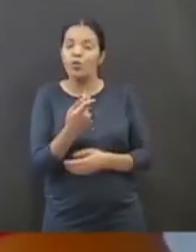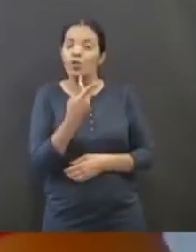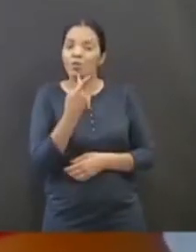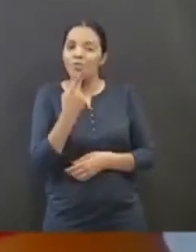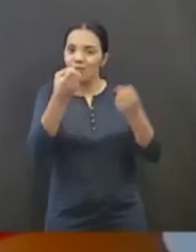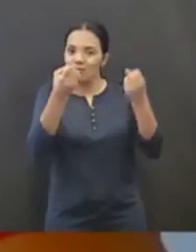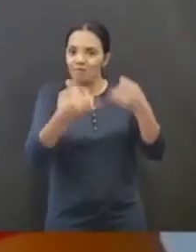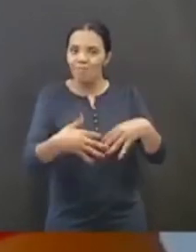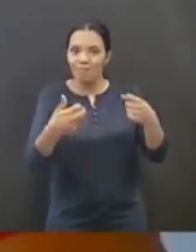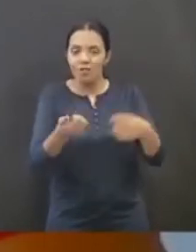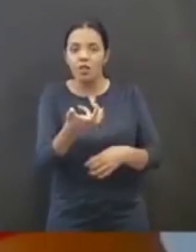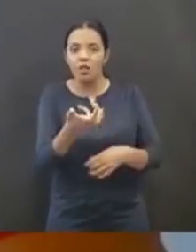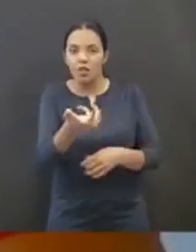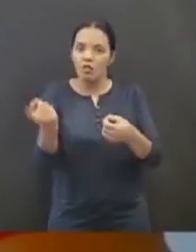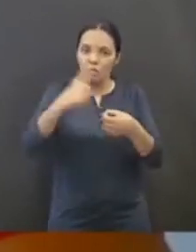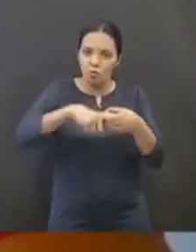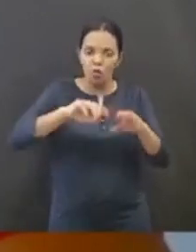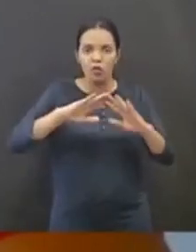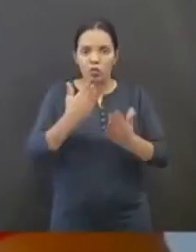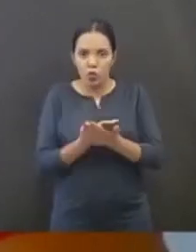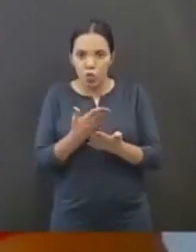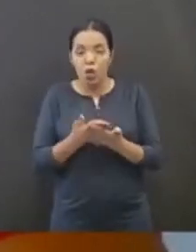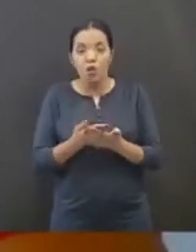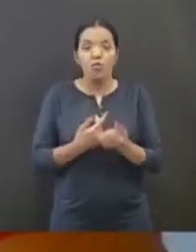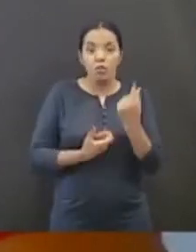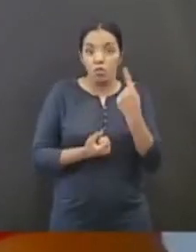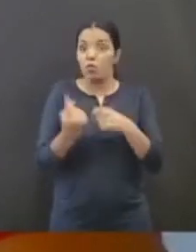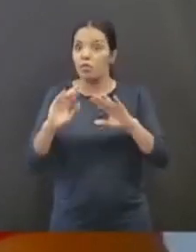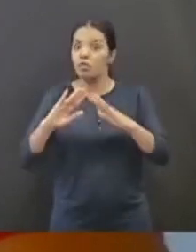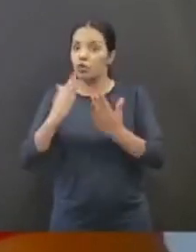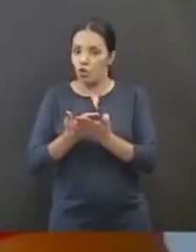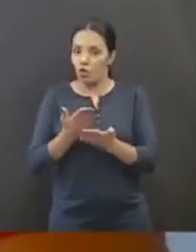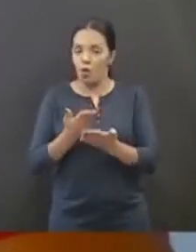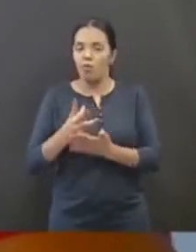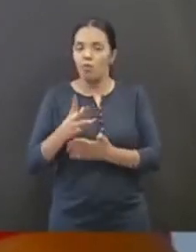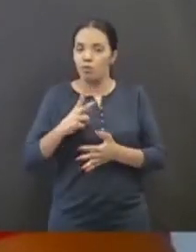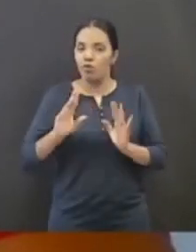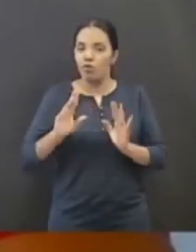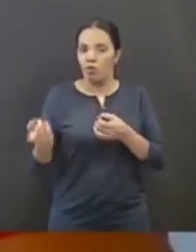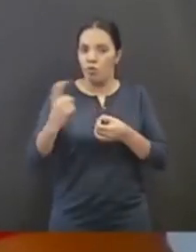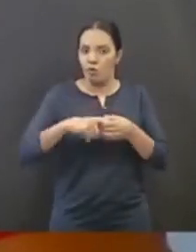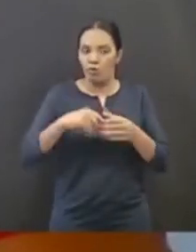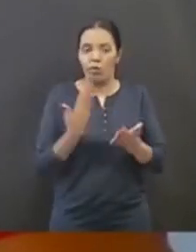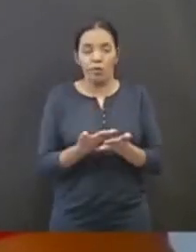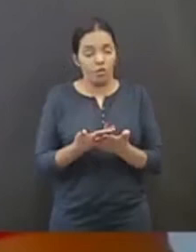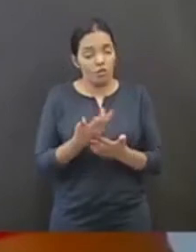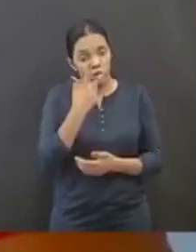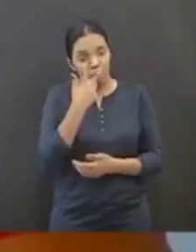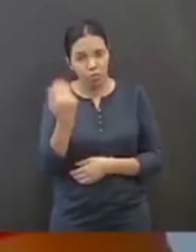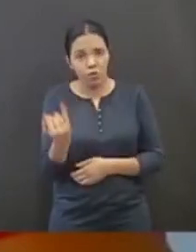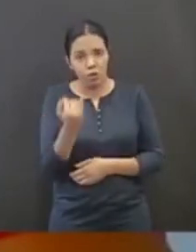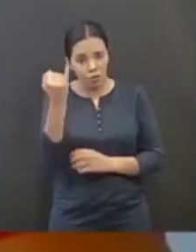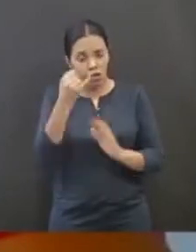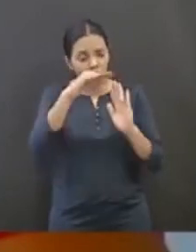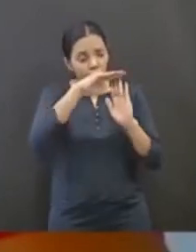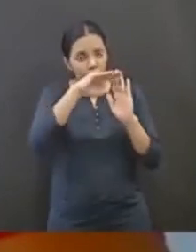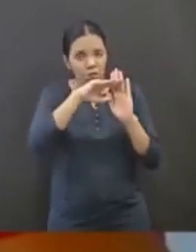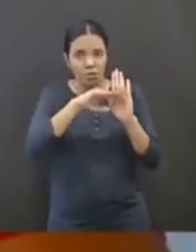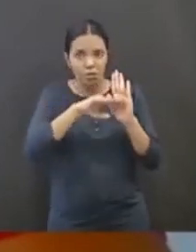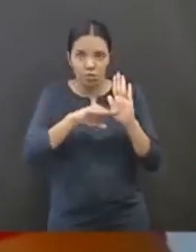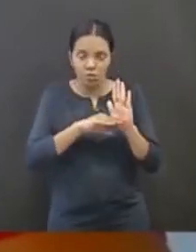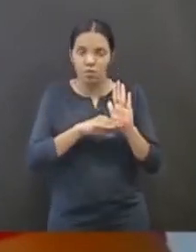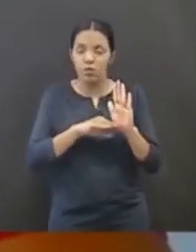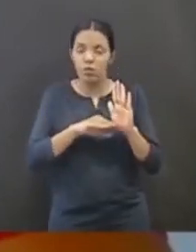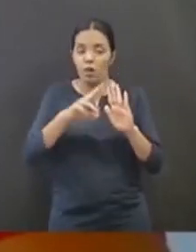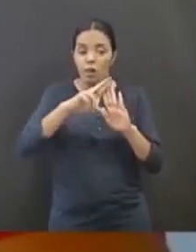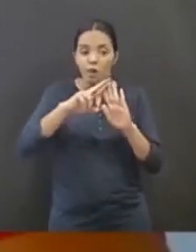às aulas em algumas escolas, né, eu acho que seria importante que nós tivéssemos um protocolo em